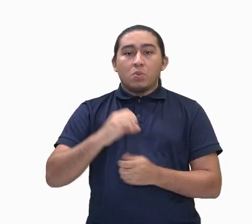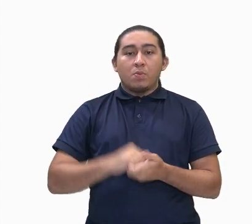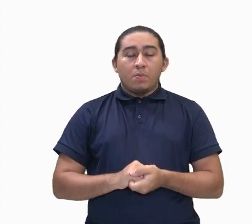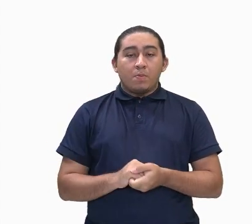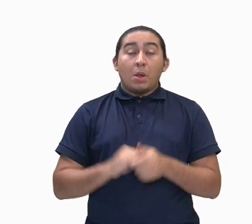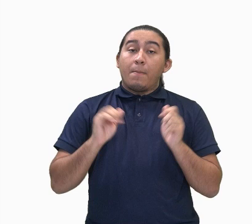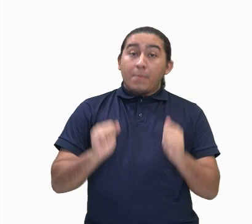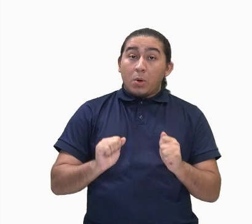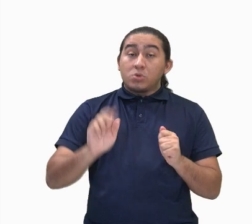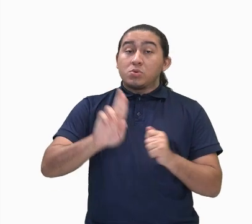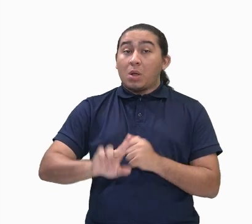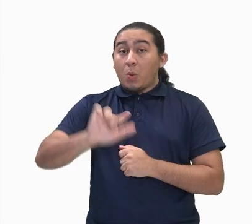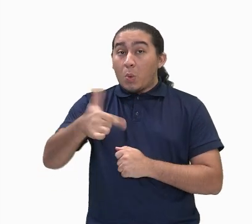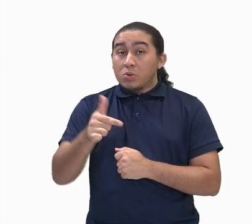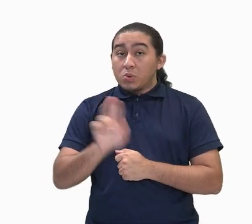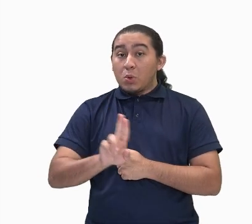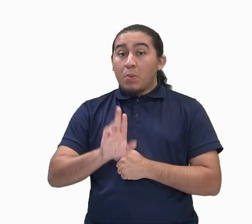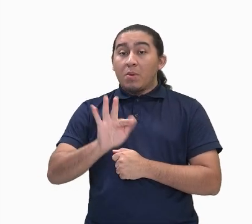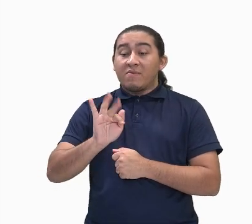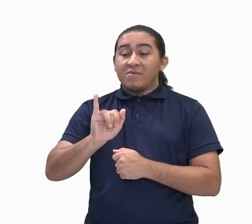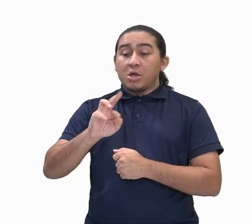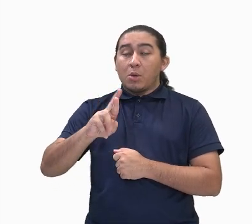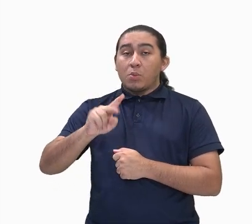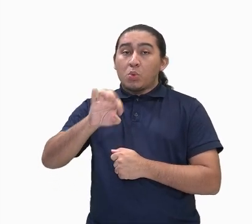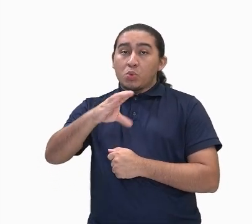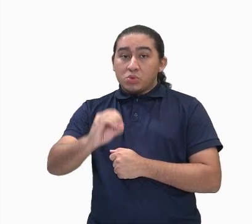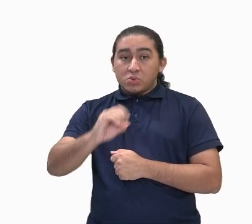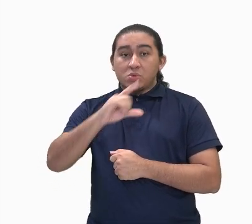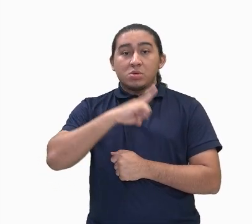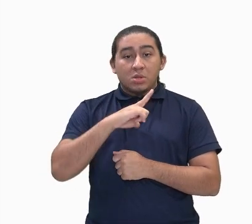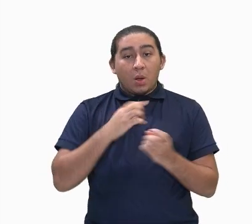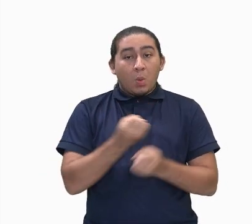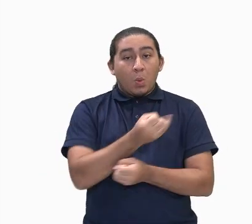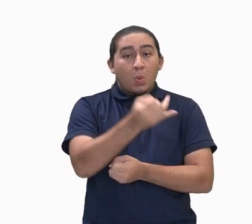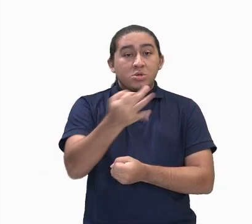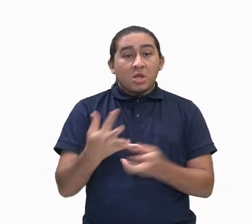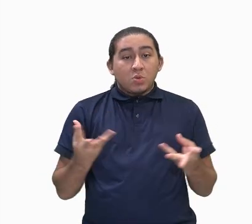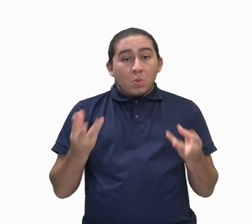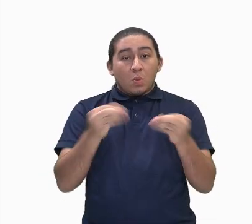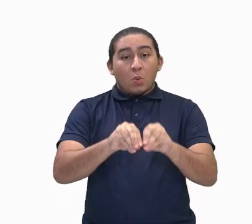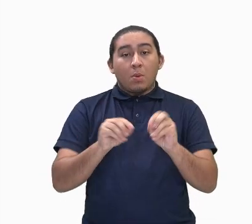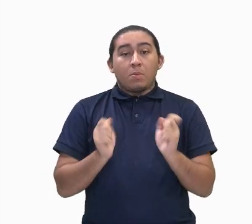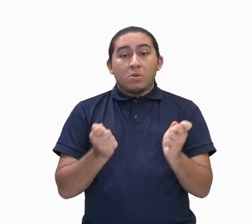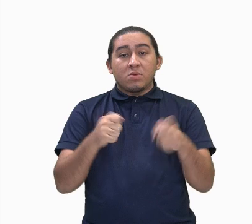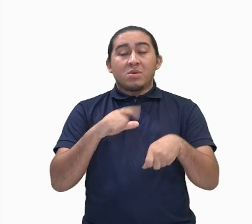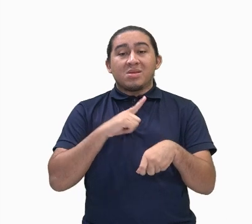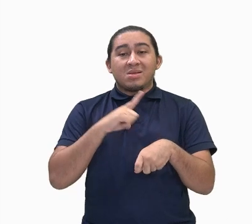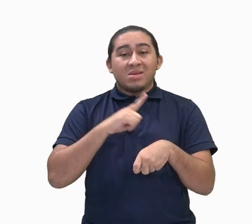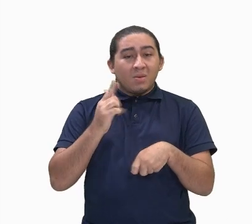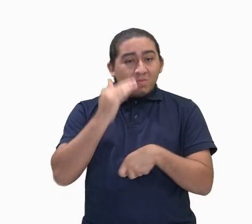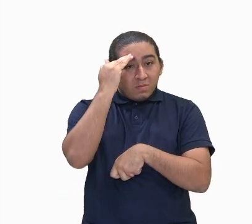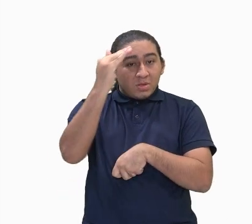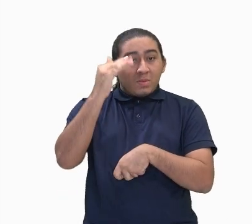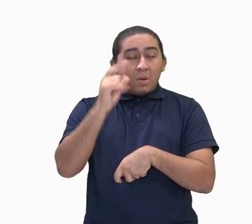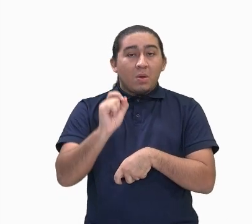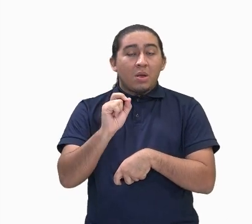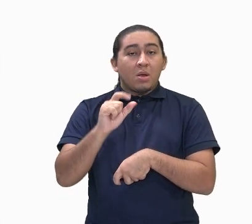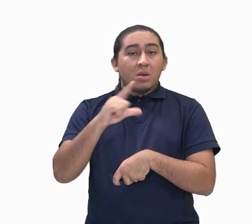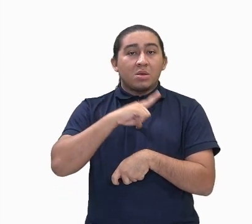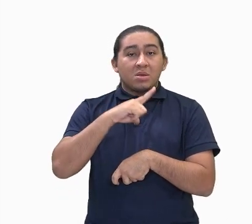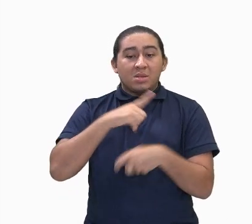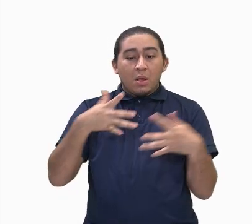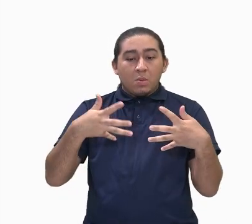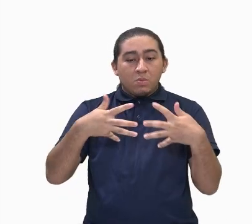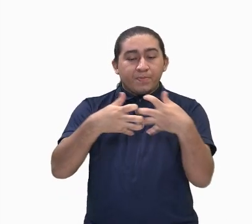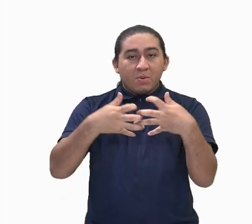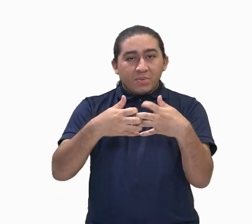fibroso, apresenta quantidade de fibras colágenas, formando feixes com alta resistência à tração e